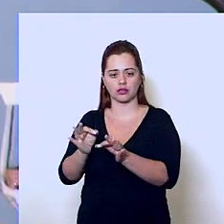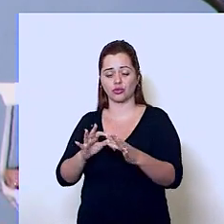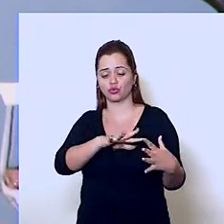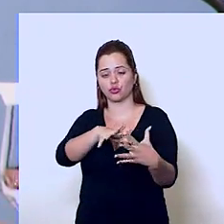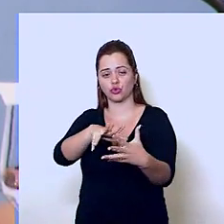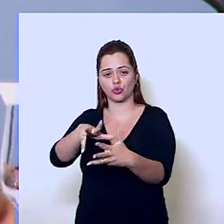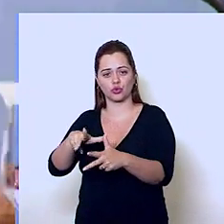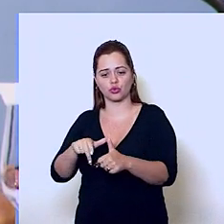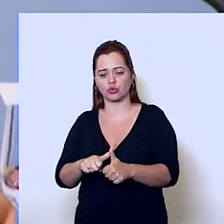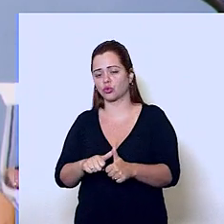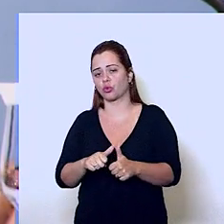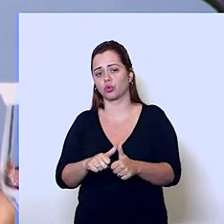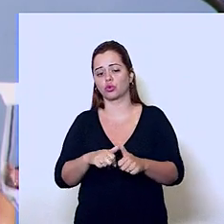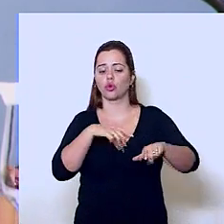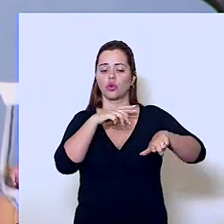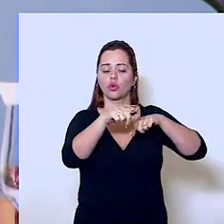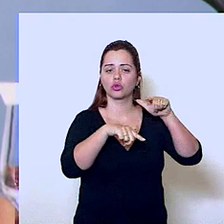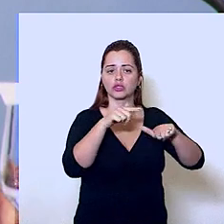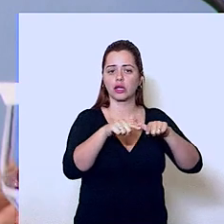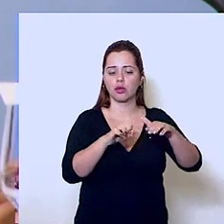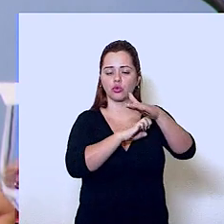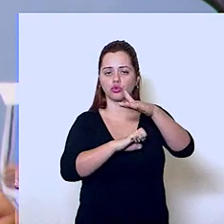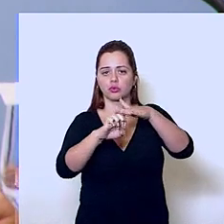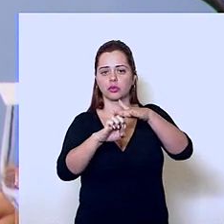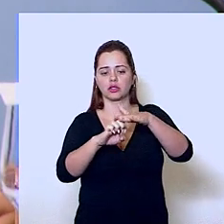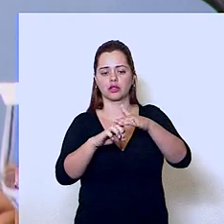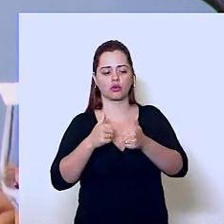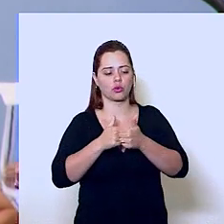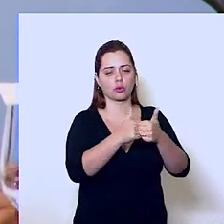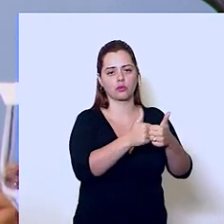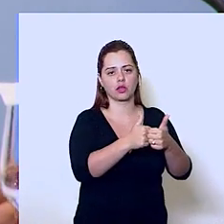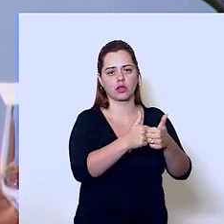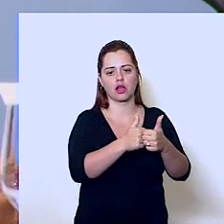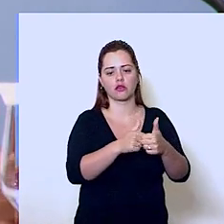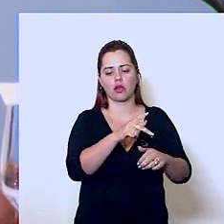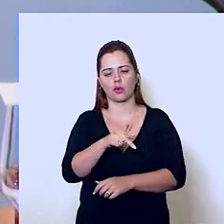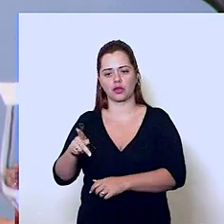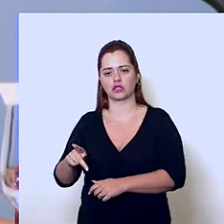missões de empresários que acompanhavam o presidente da República